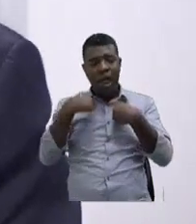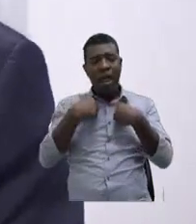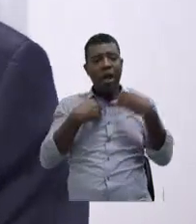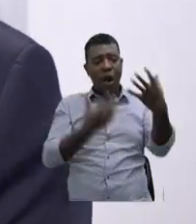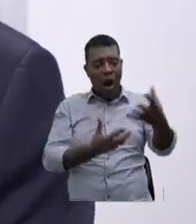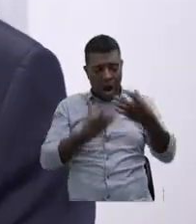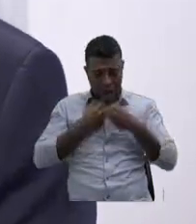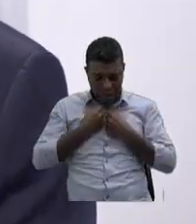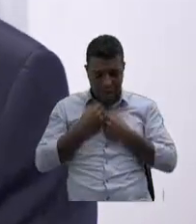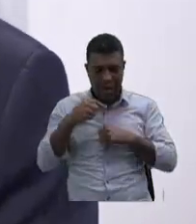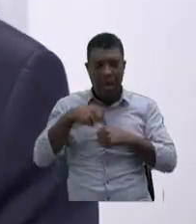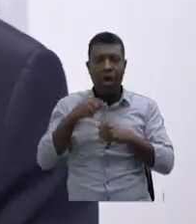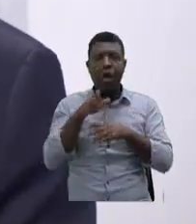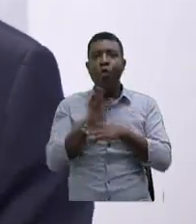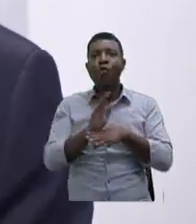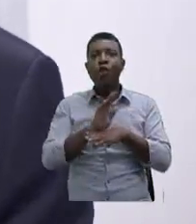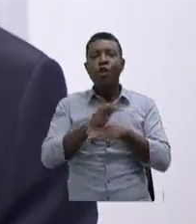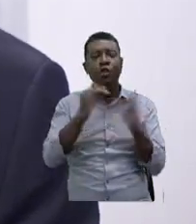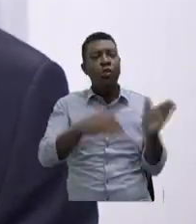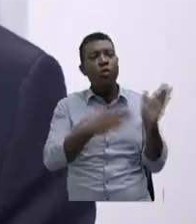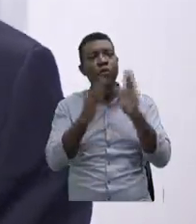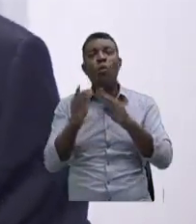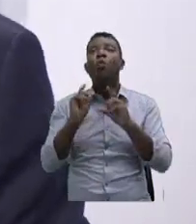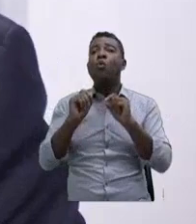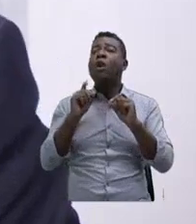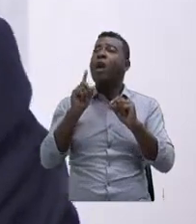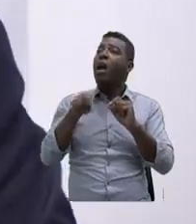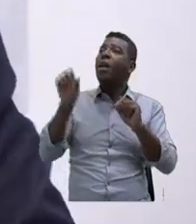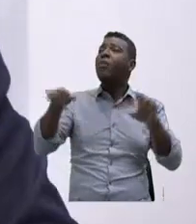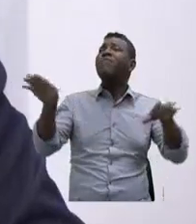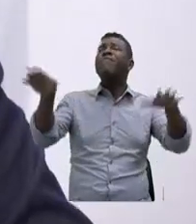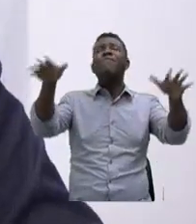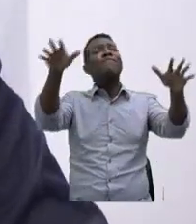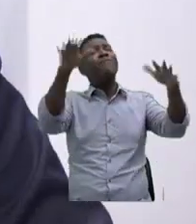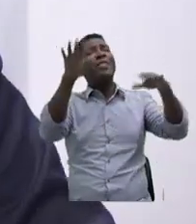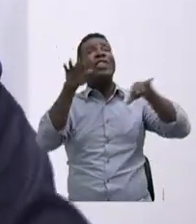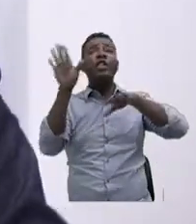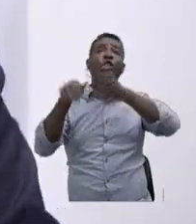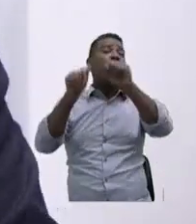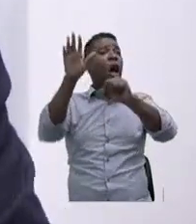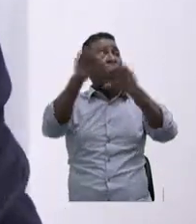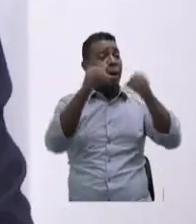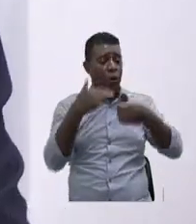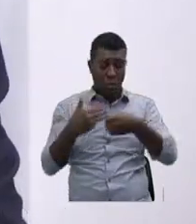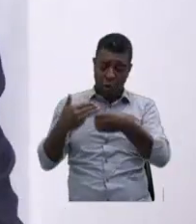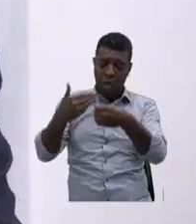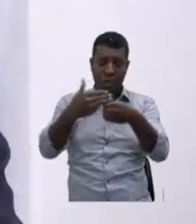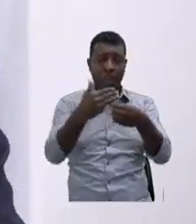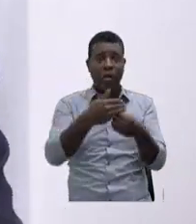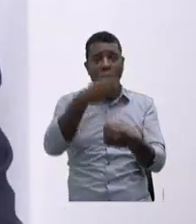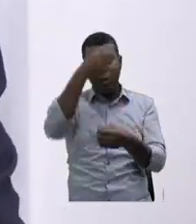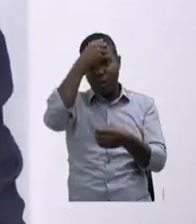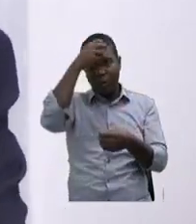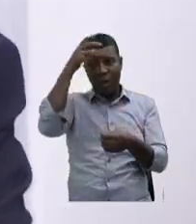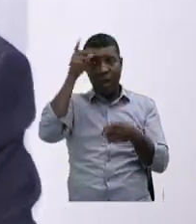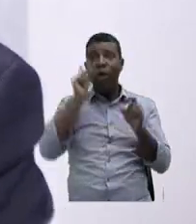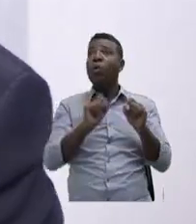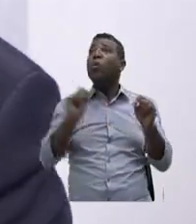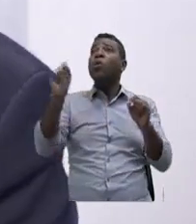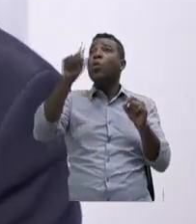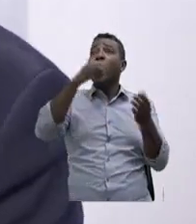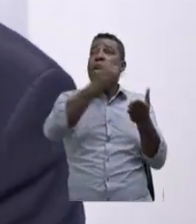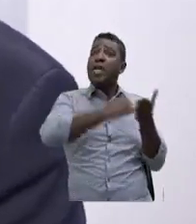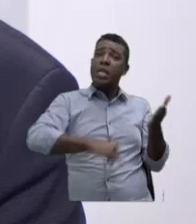municípios, aos gestores dos municípios, para que os municípios que ainda não se inscreveram possam se